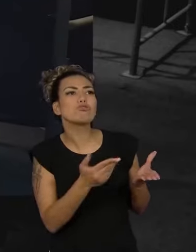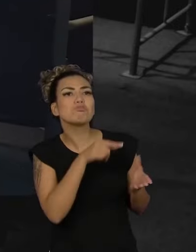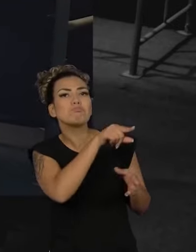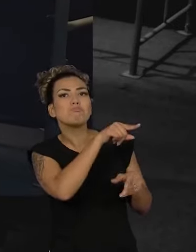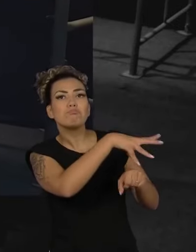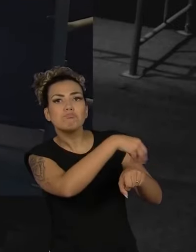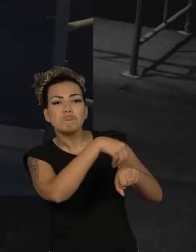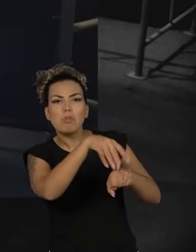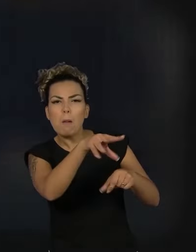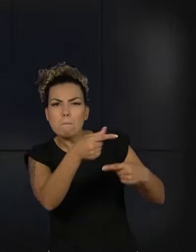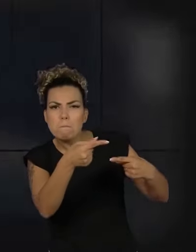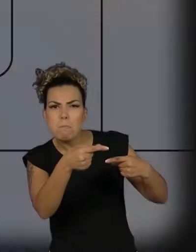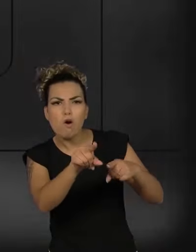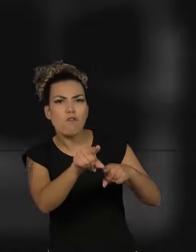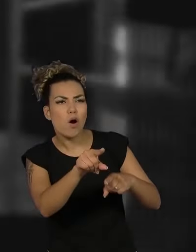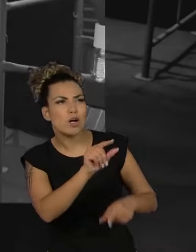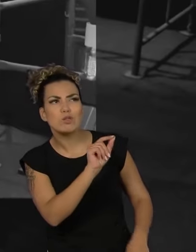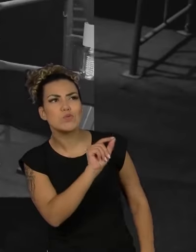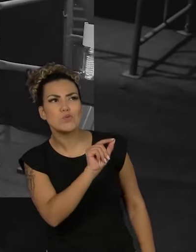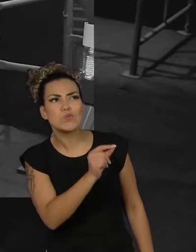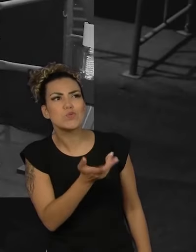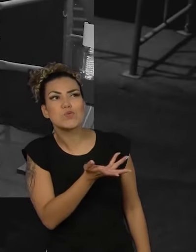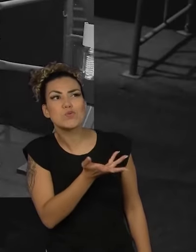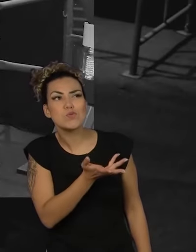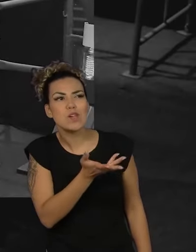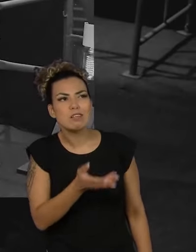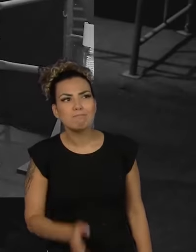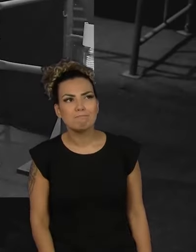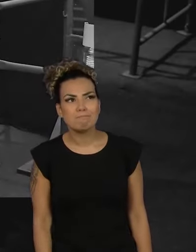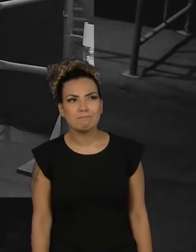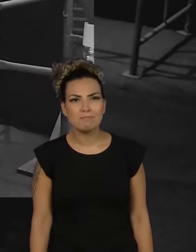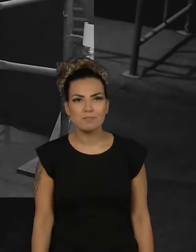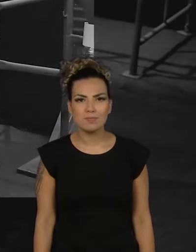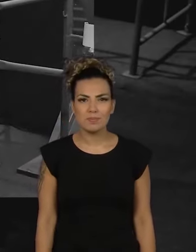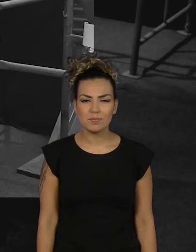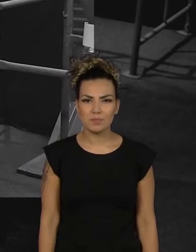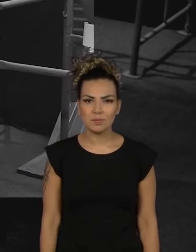ir dormir agora, depois desse programa?